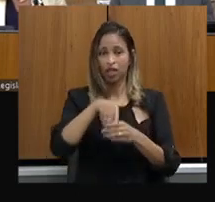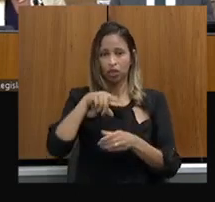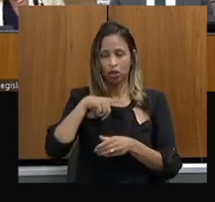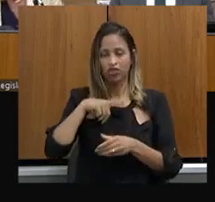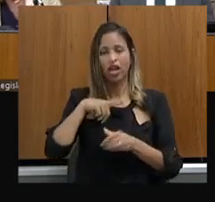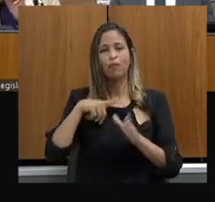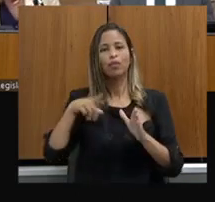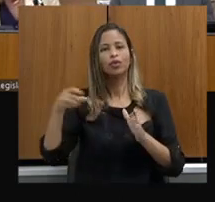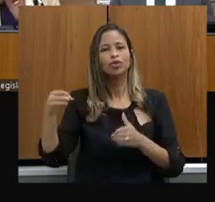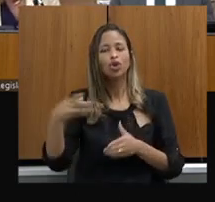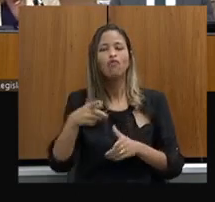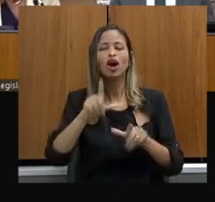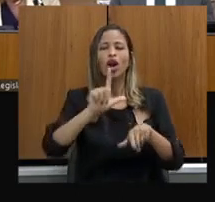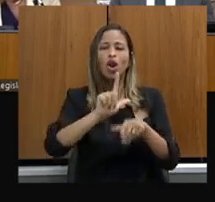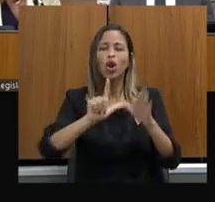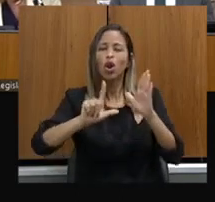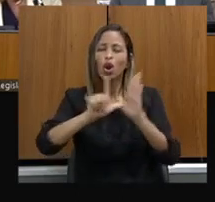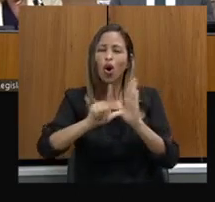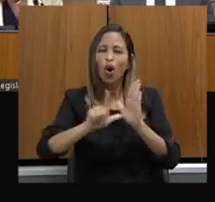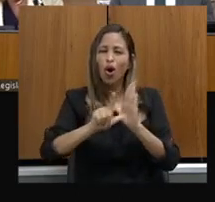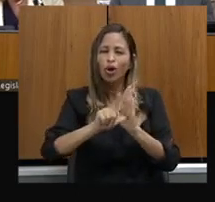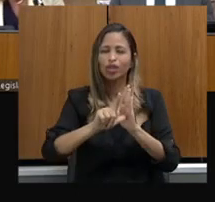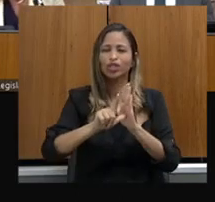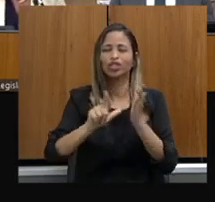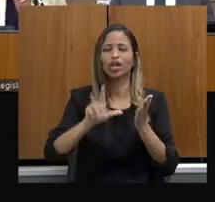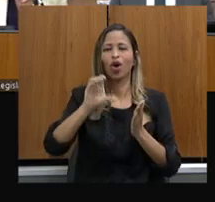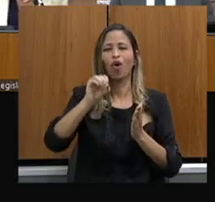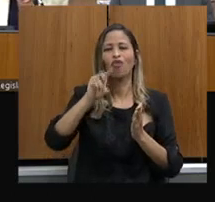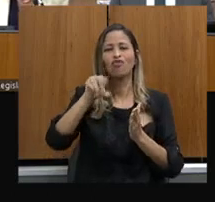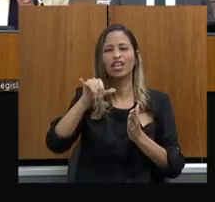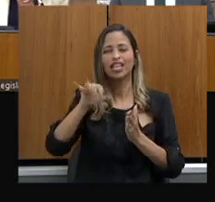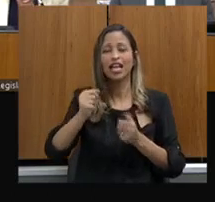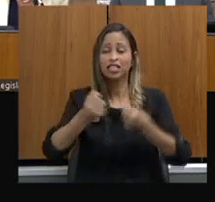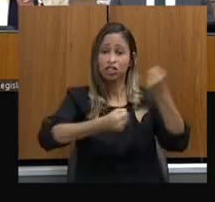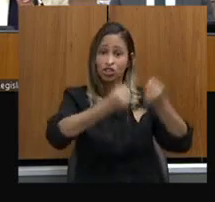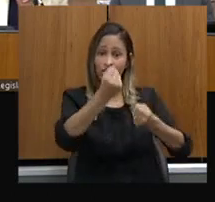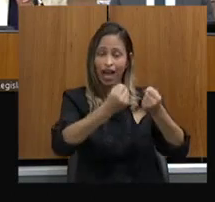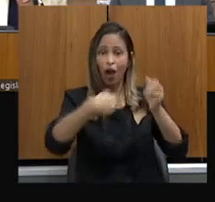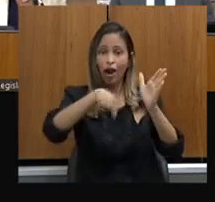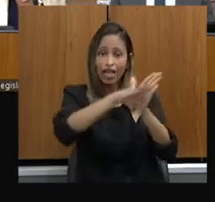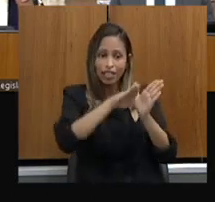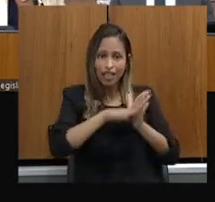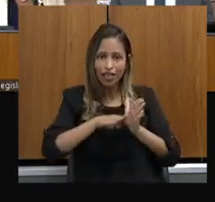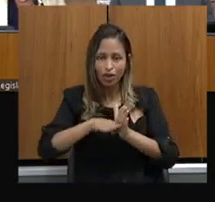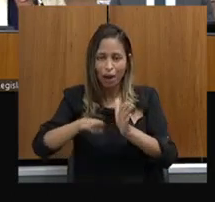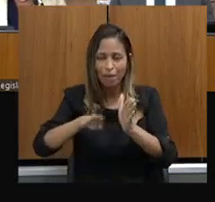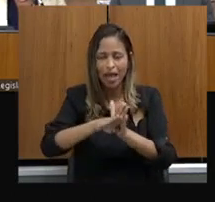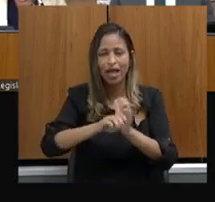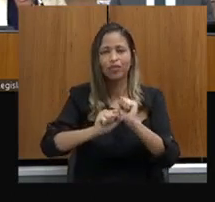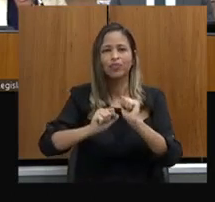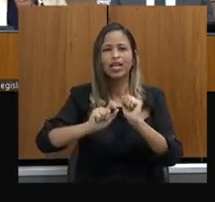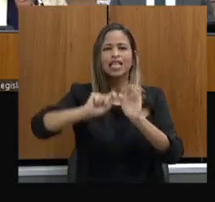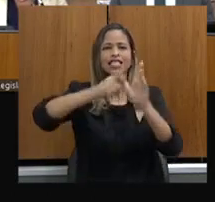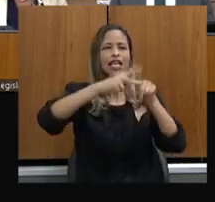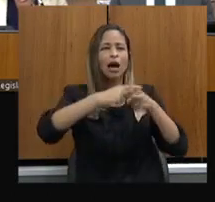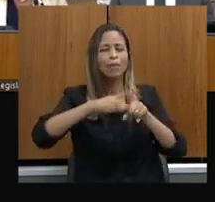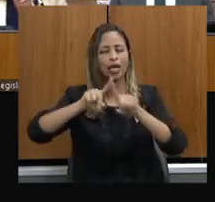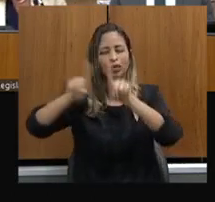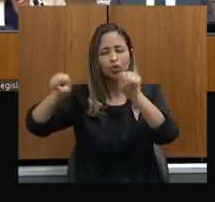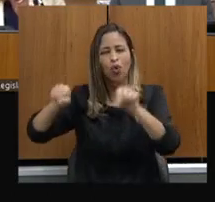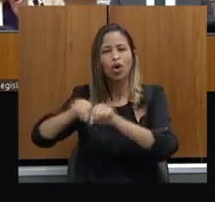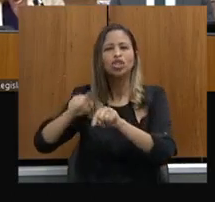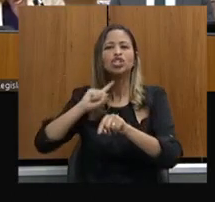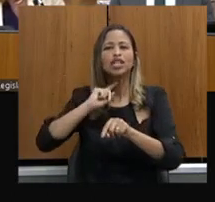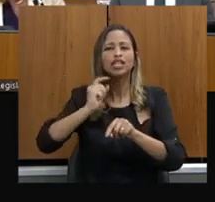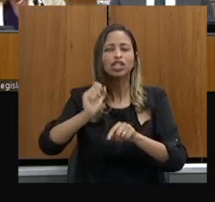tivemos a inauguração da loja de conveniência centro automotivo no estacionamento da cidade administrativa instalação de lixeiras e banheiros